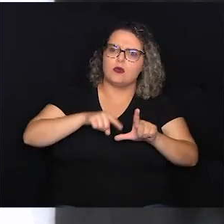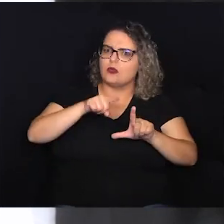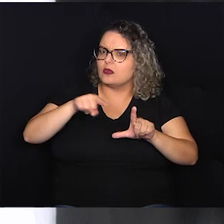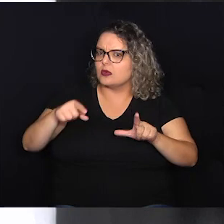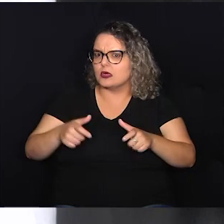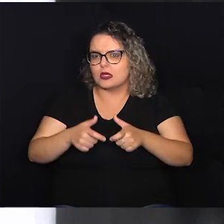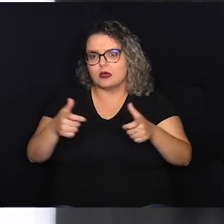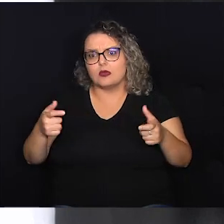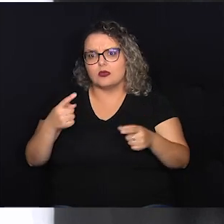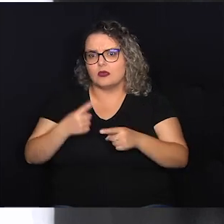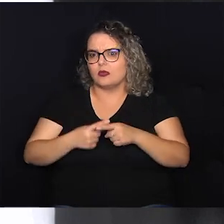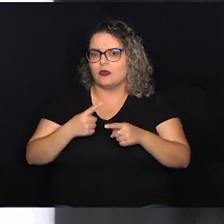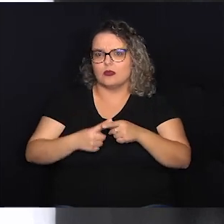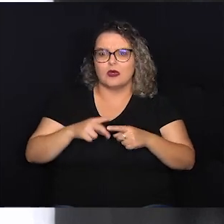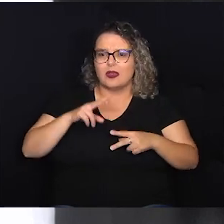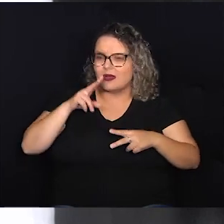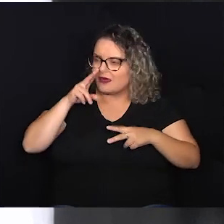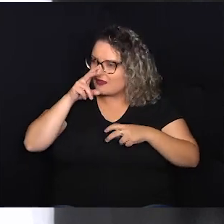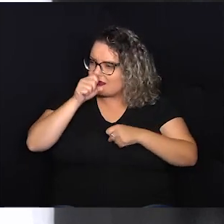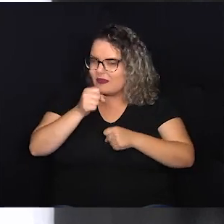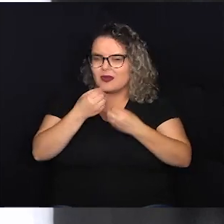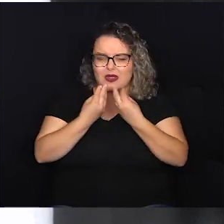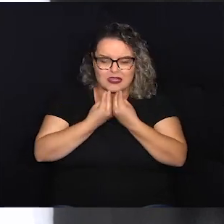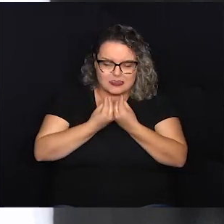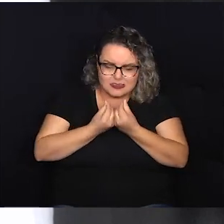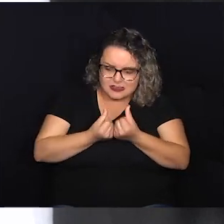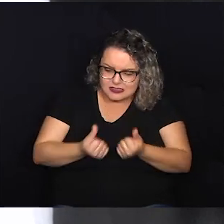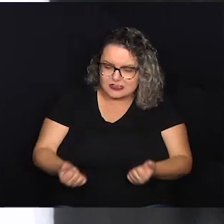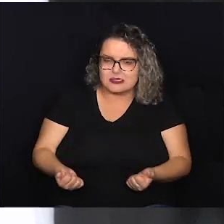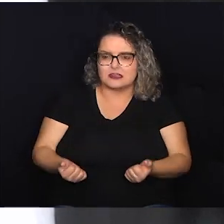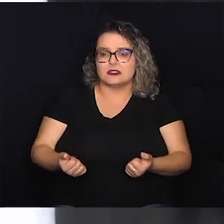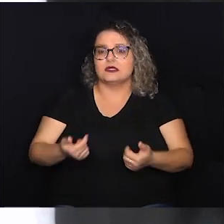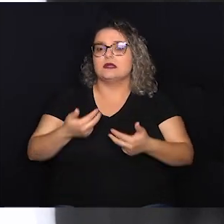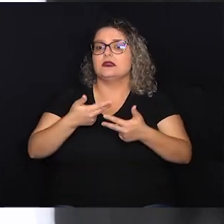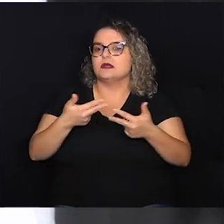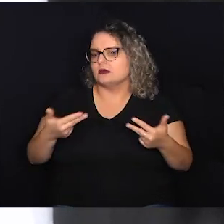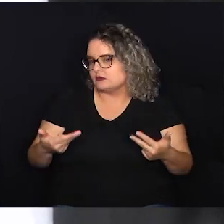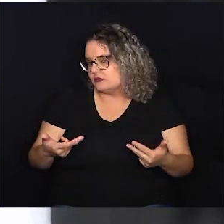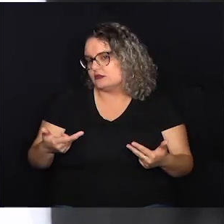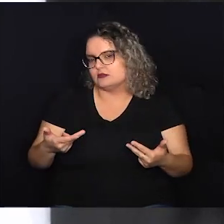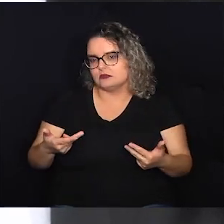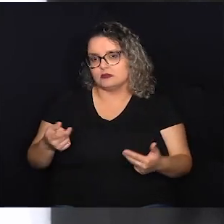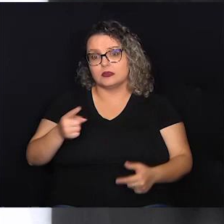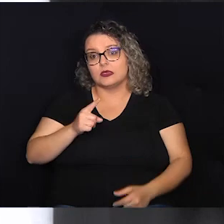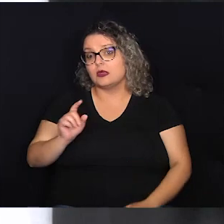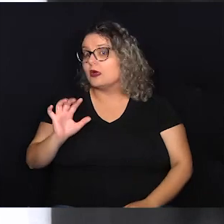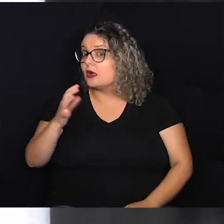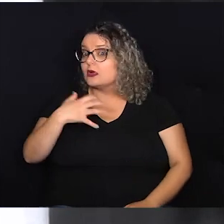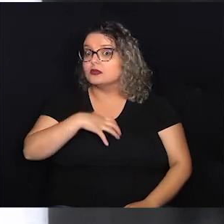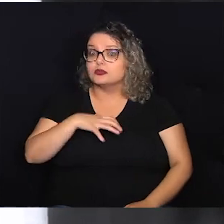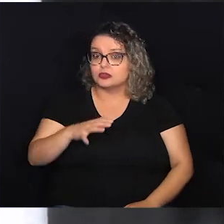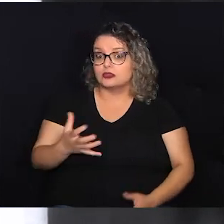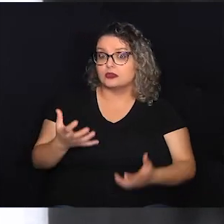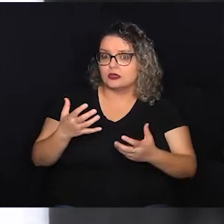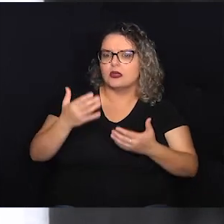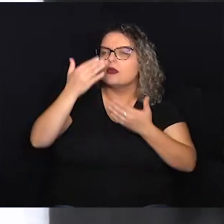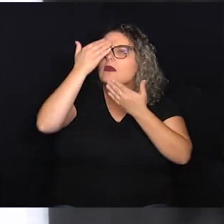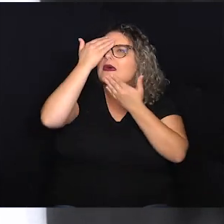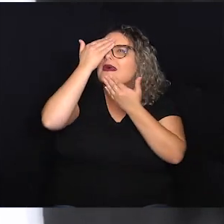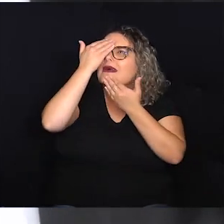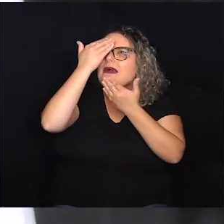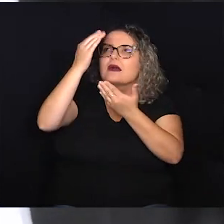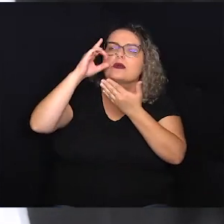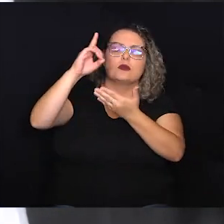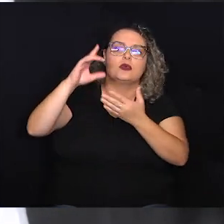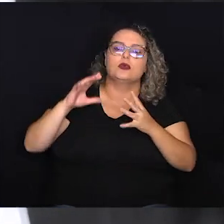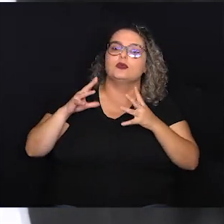Sim. Porque sim. é muito forte, é muito desgastante e as coisas acabam não acontecendo da maneira. Eu agradeço a Deus por tudo